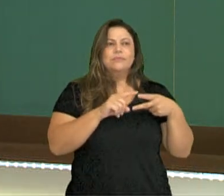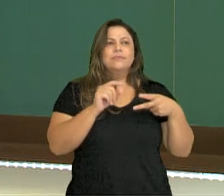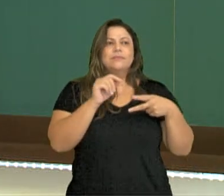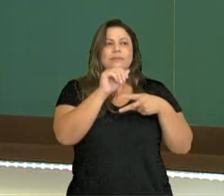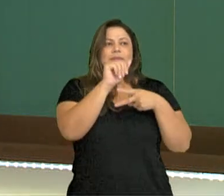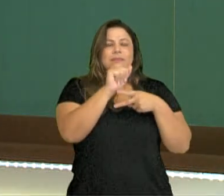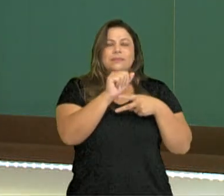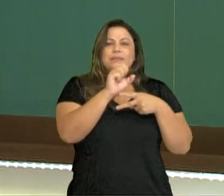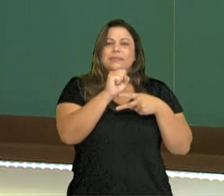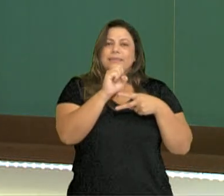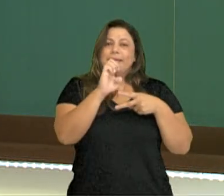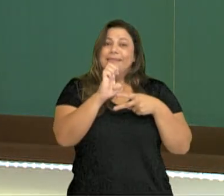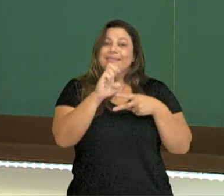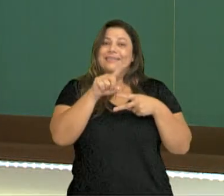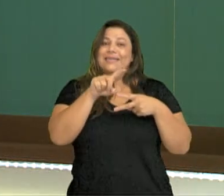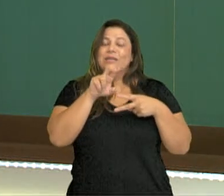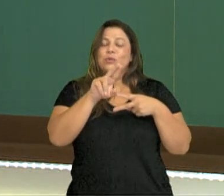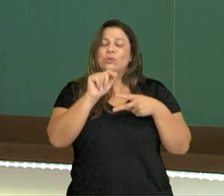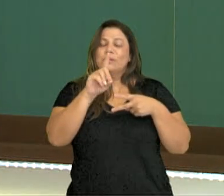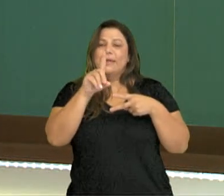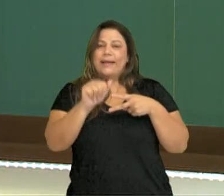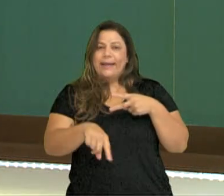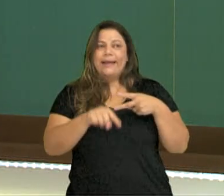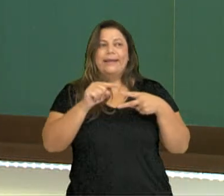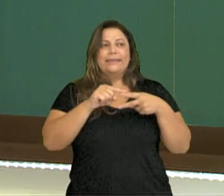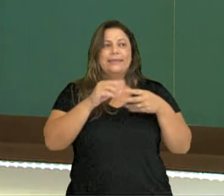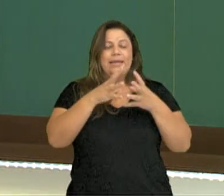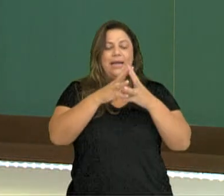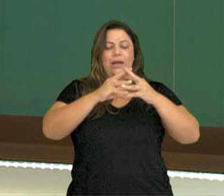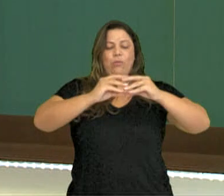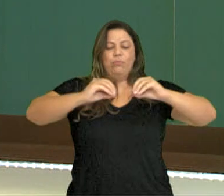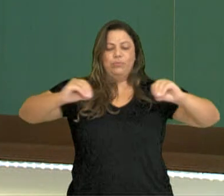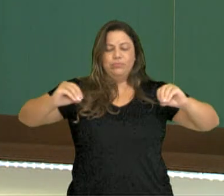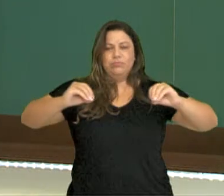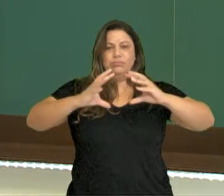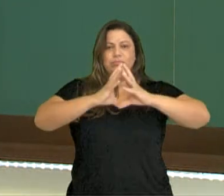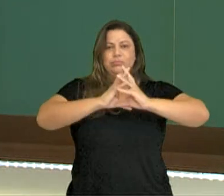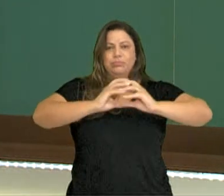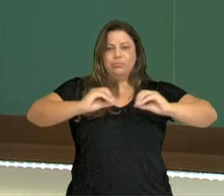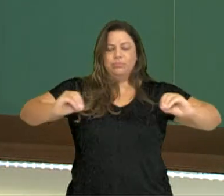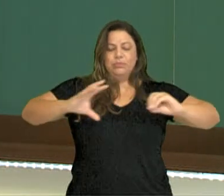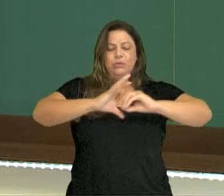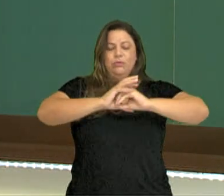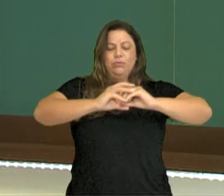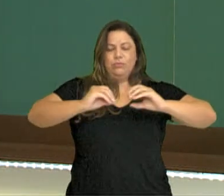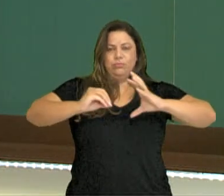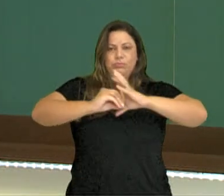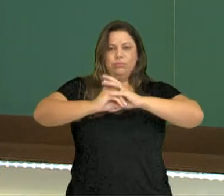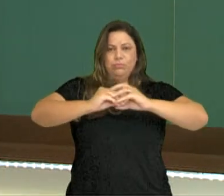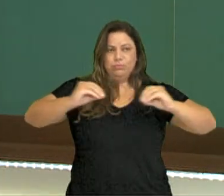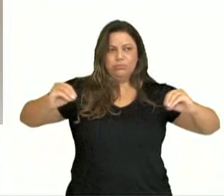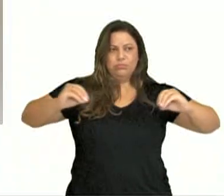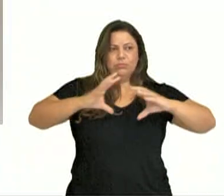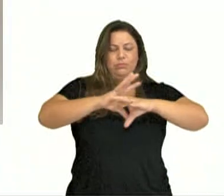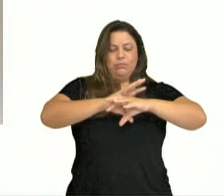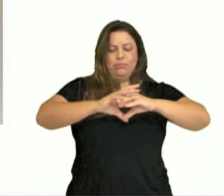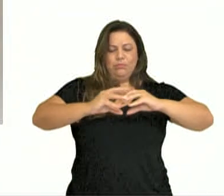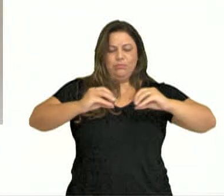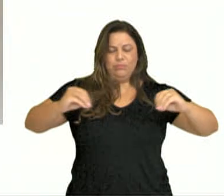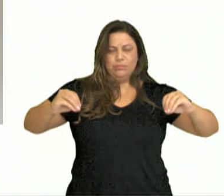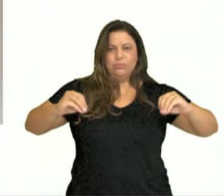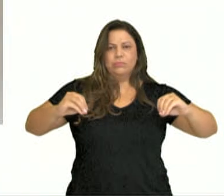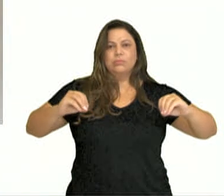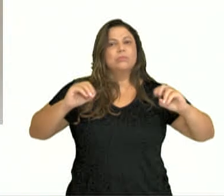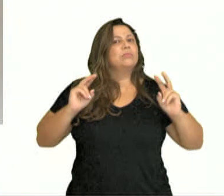A assexuada pode acontecer pela divisão binária. Nessa imagem nós temos então uma alga se dividindo,